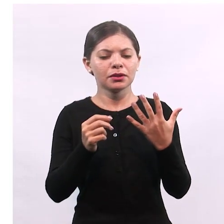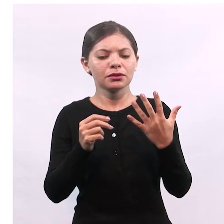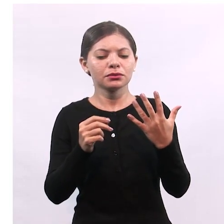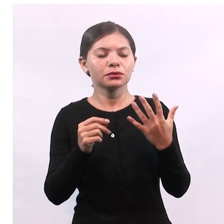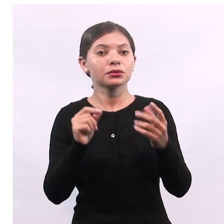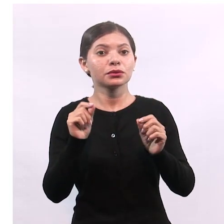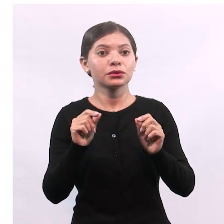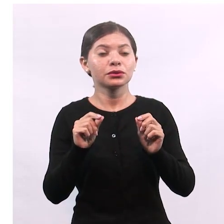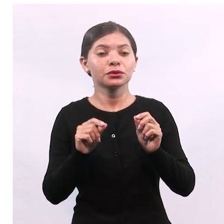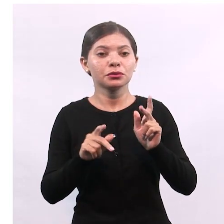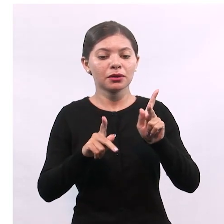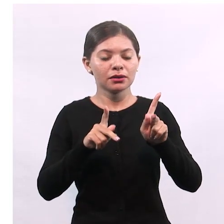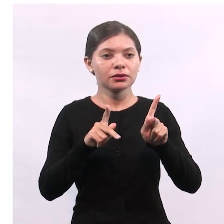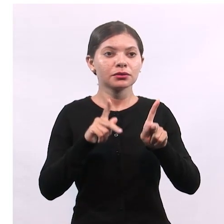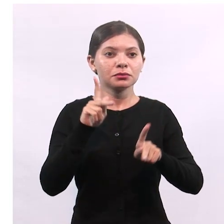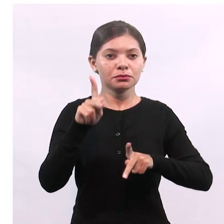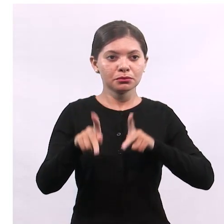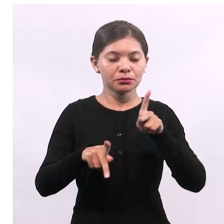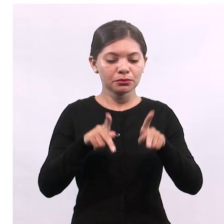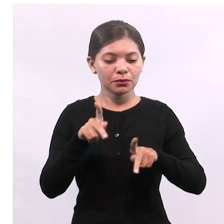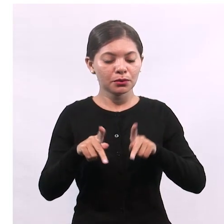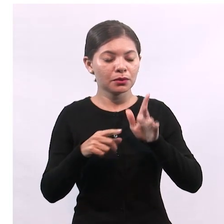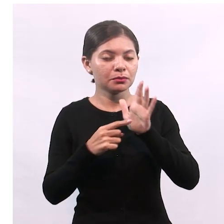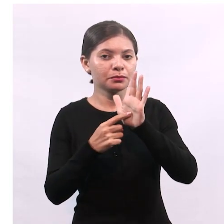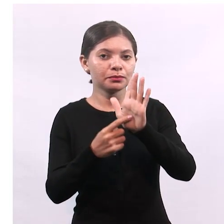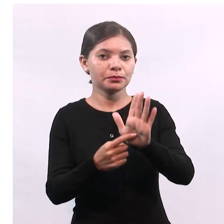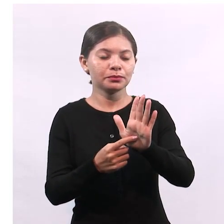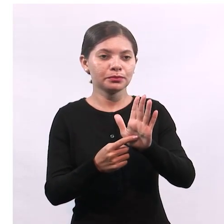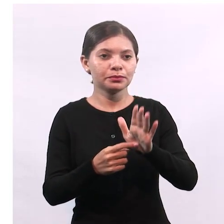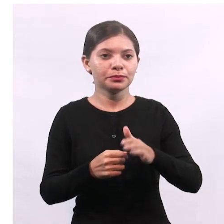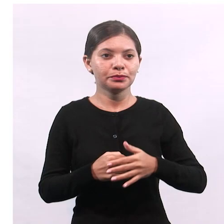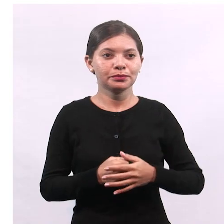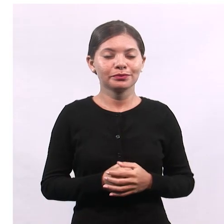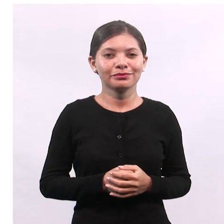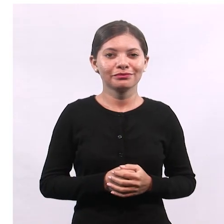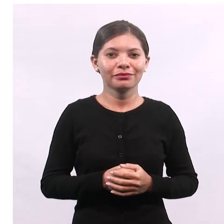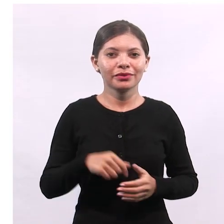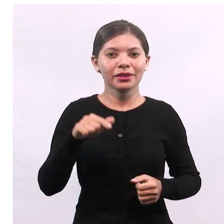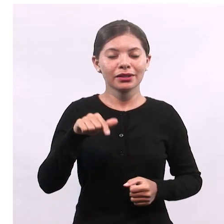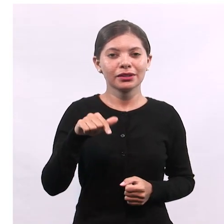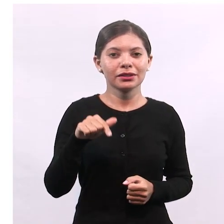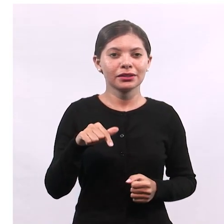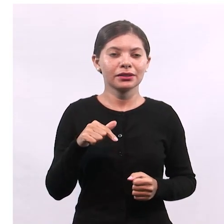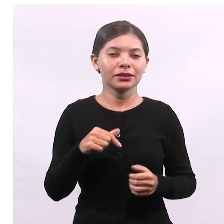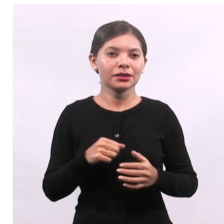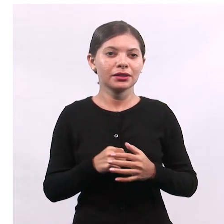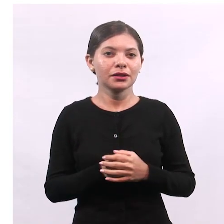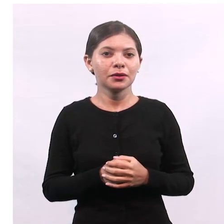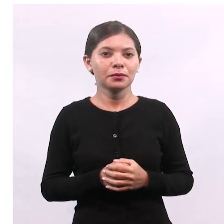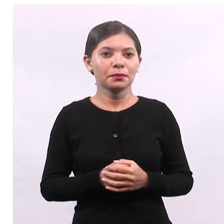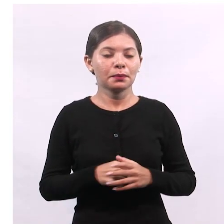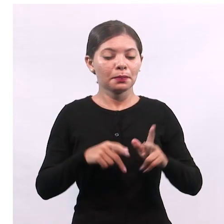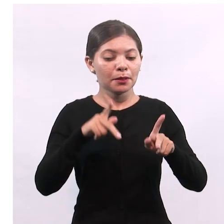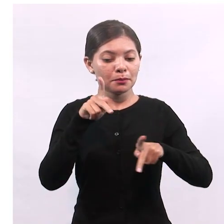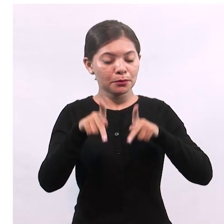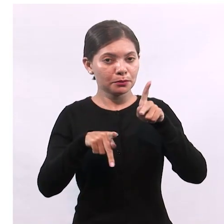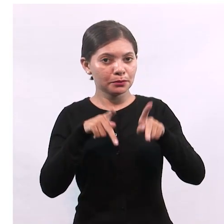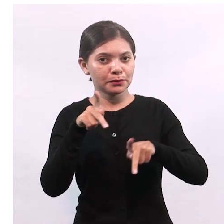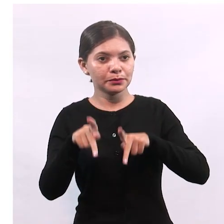para um elemento da população ou amostra nesse caso sem essa é uma população